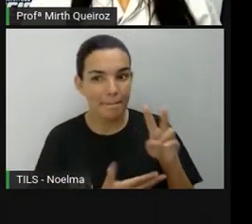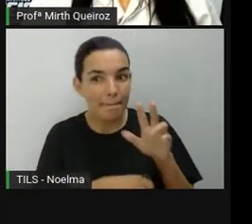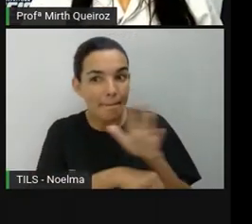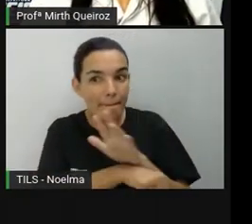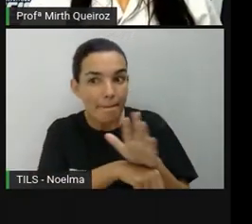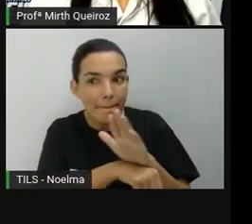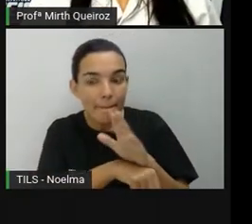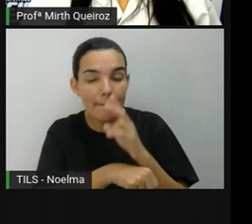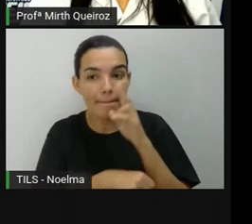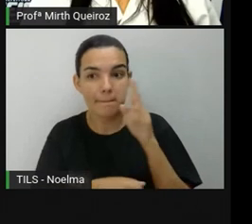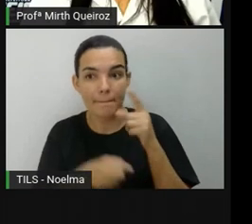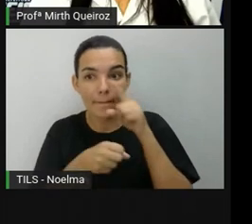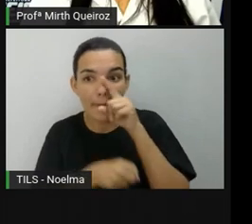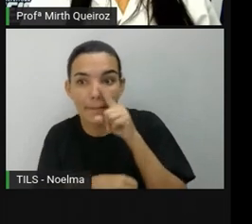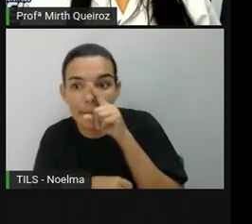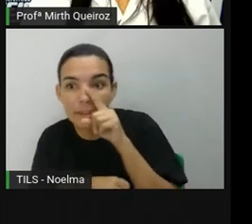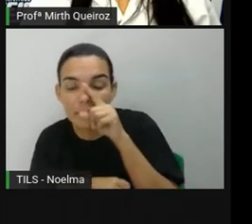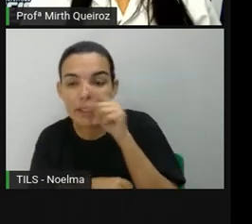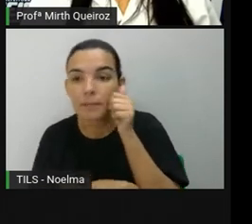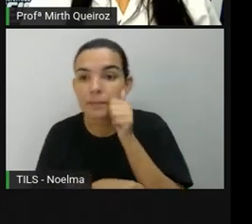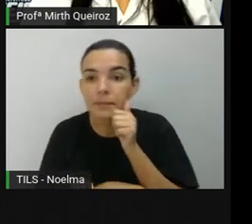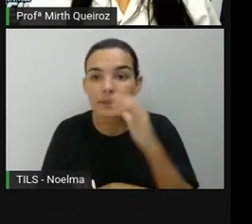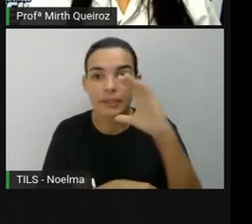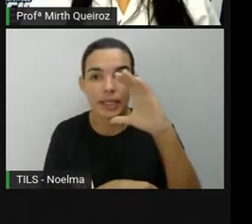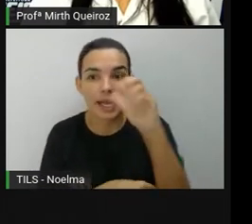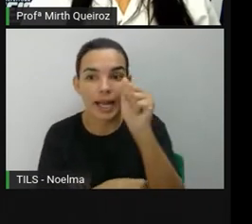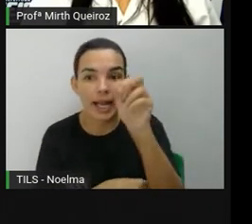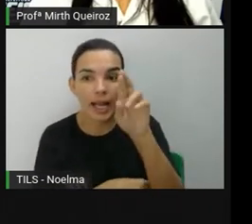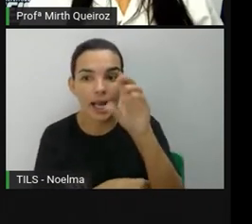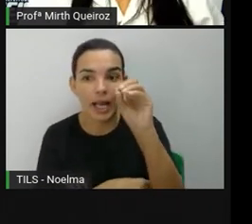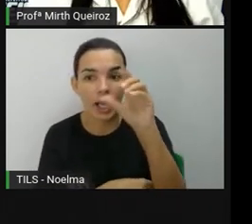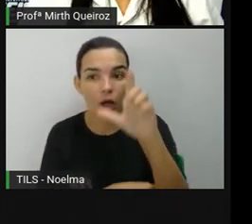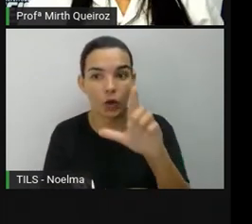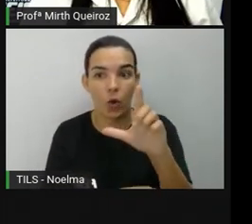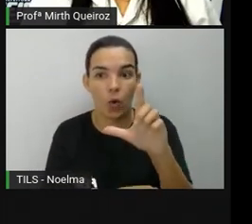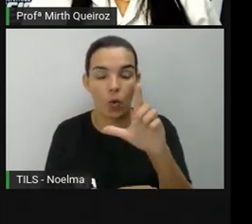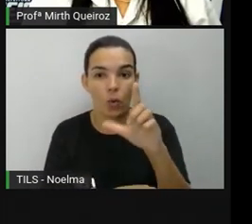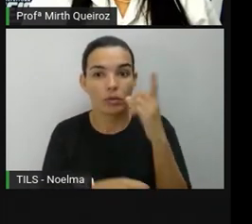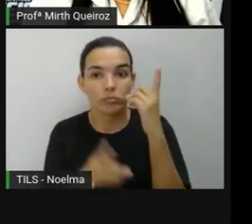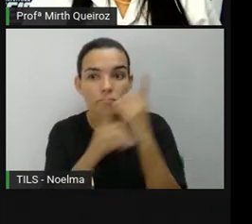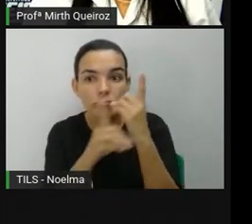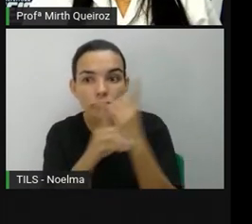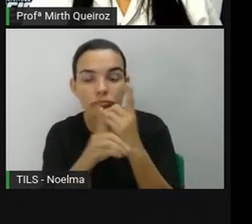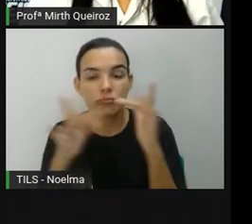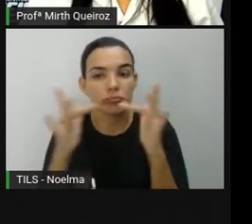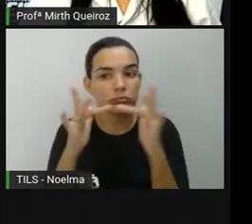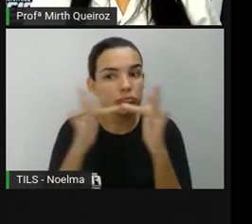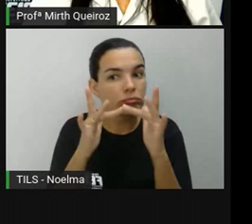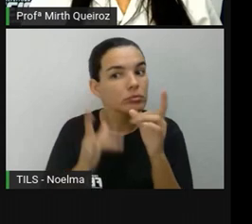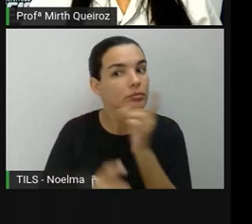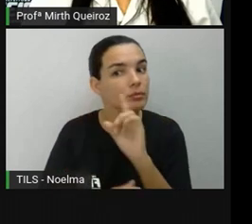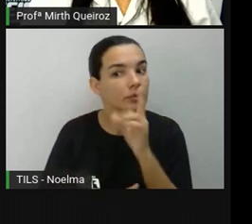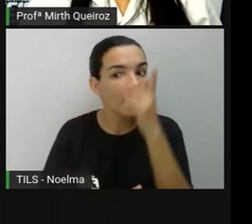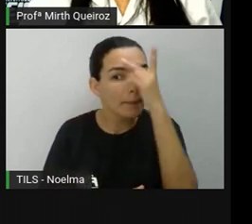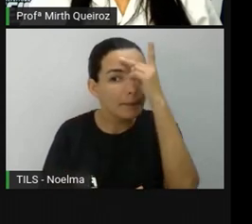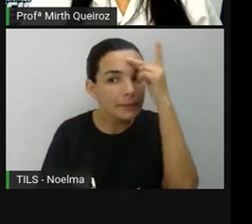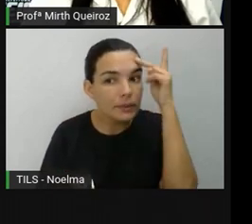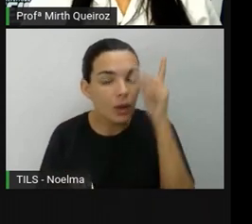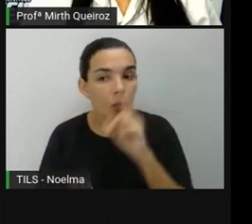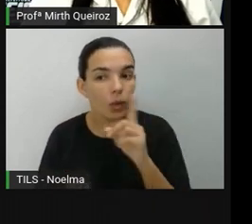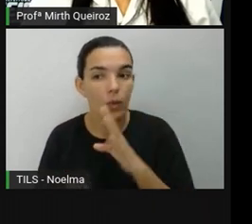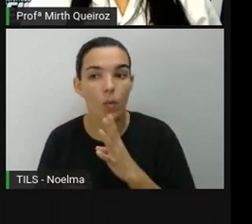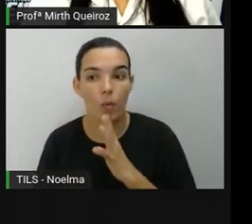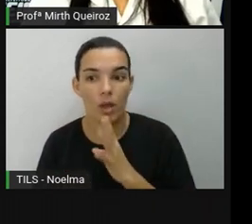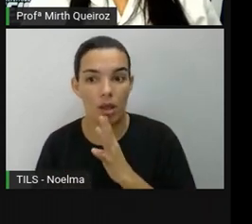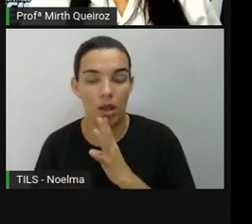que Carol estava correndo ao marcar um encontro com uma pessoa desconhecida. Às vezes entra ali alguém que